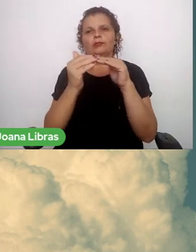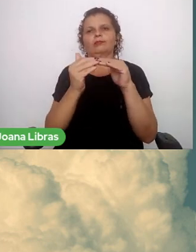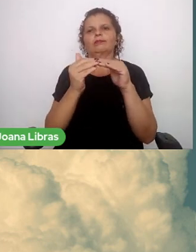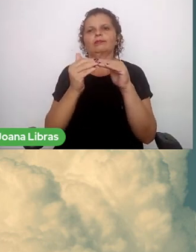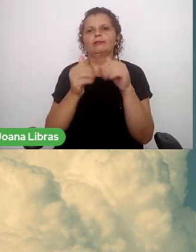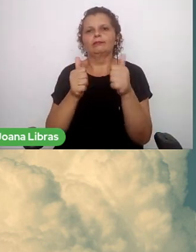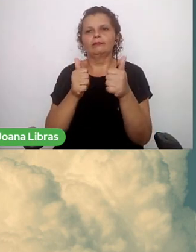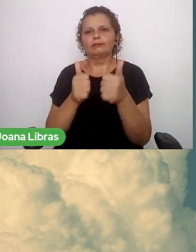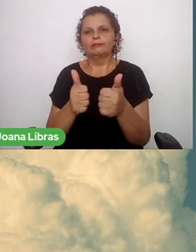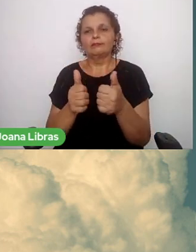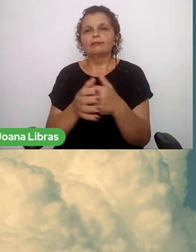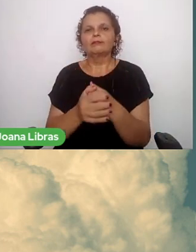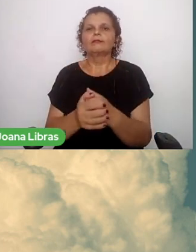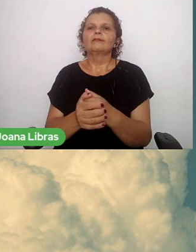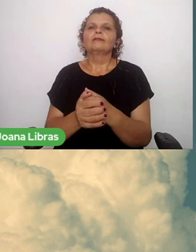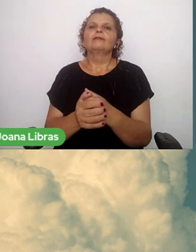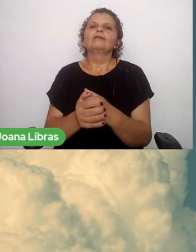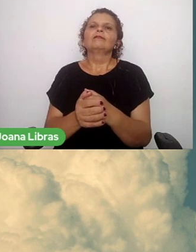tá?